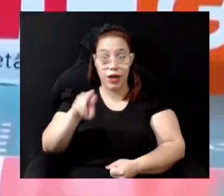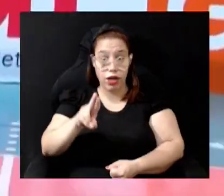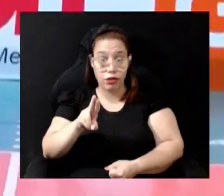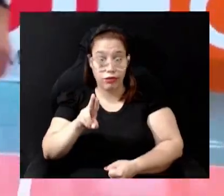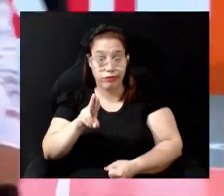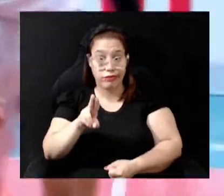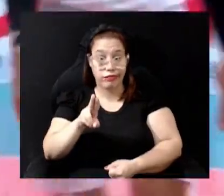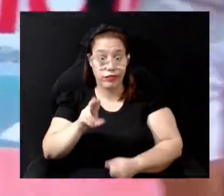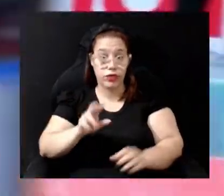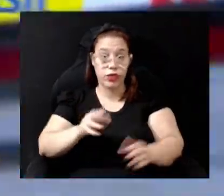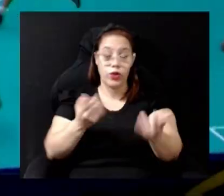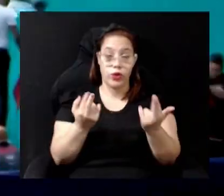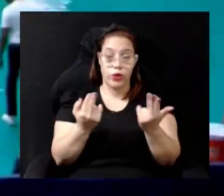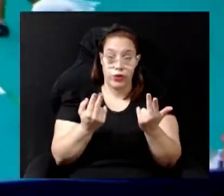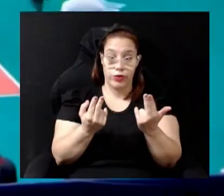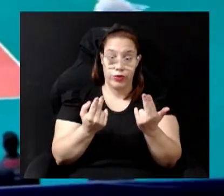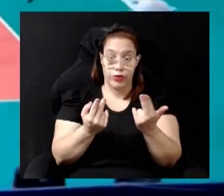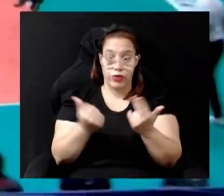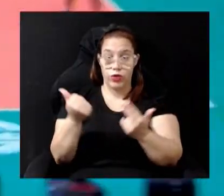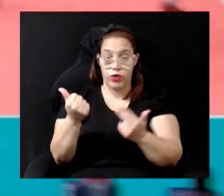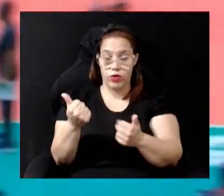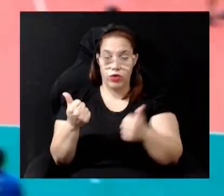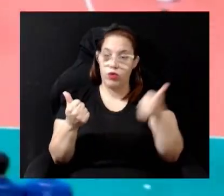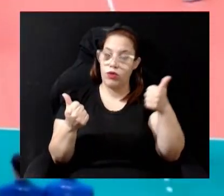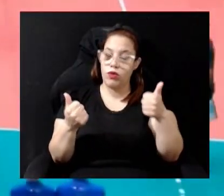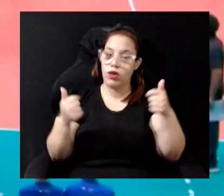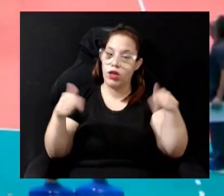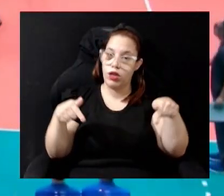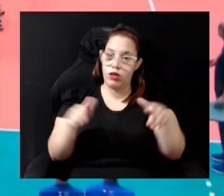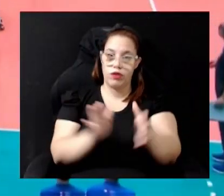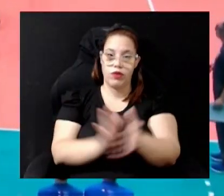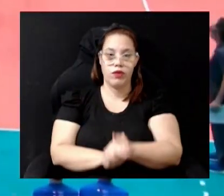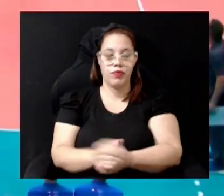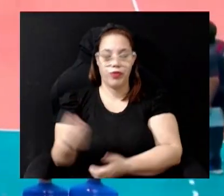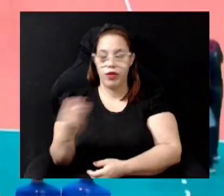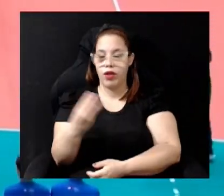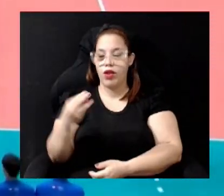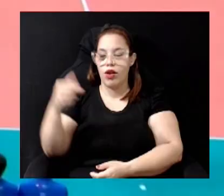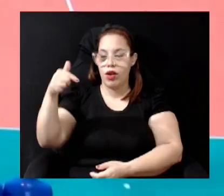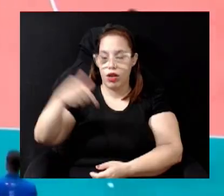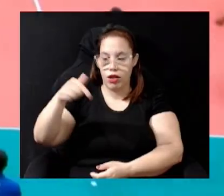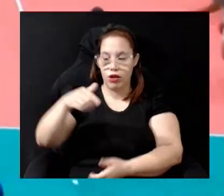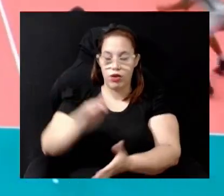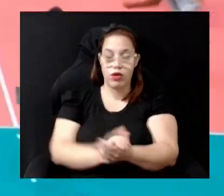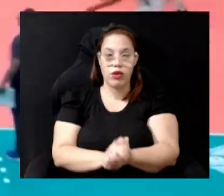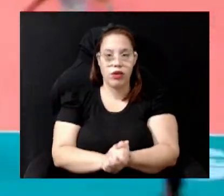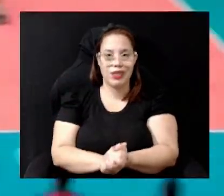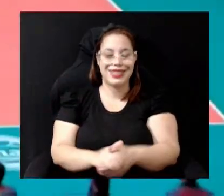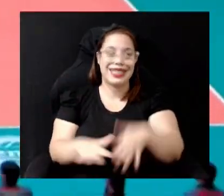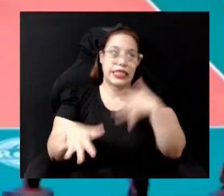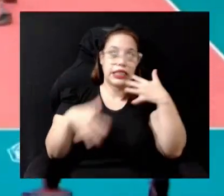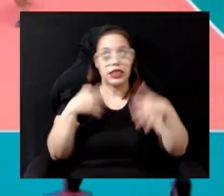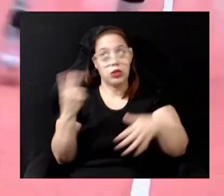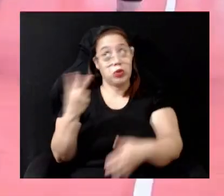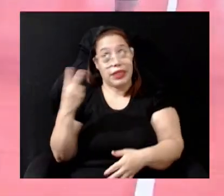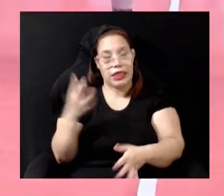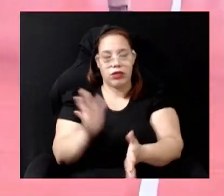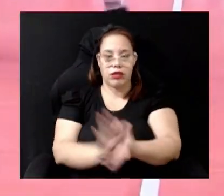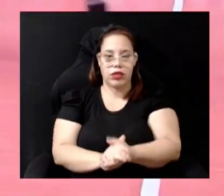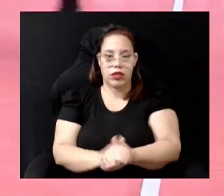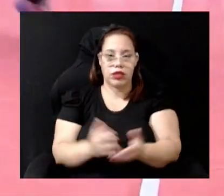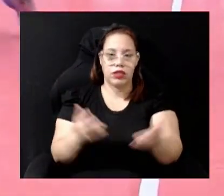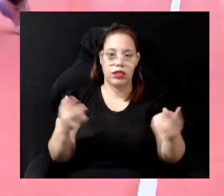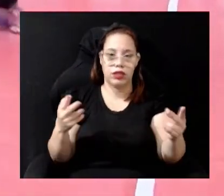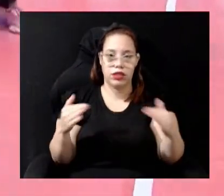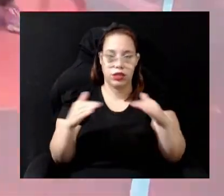igual, 7-1. O terceiro set foi uma ressaca do segundo, empatado até o meio